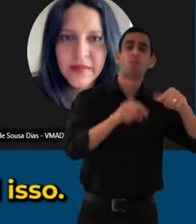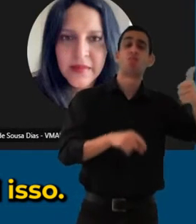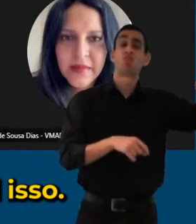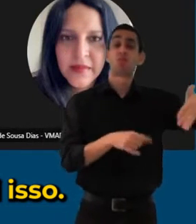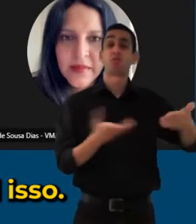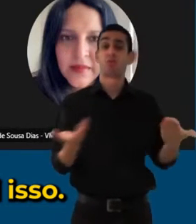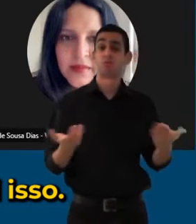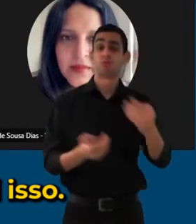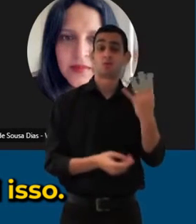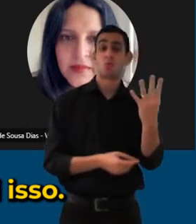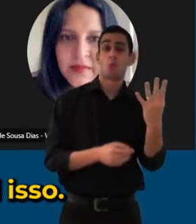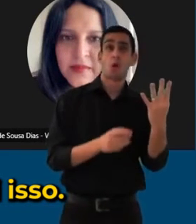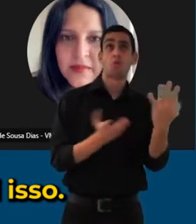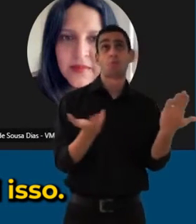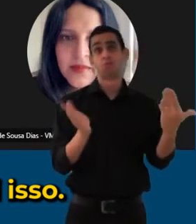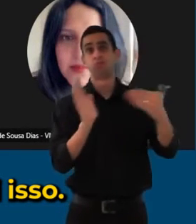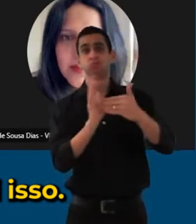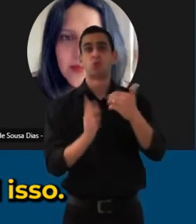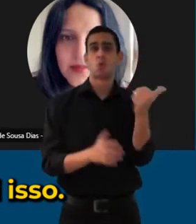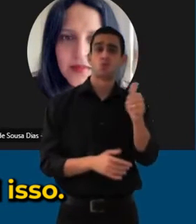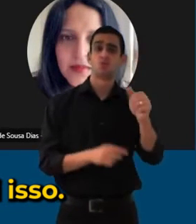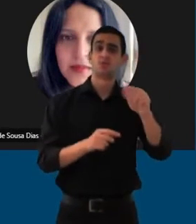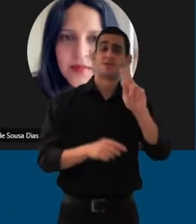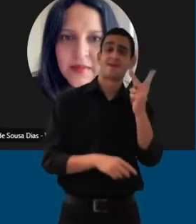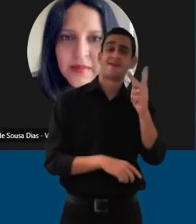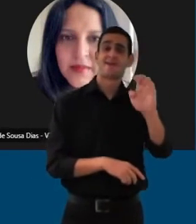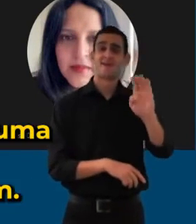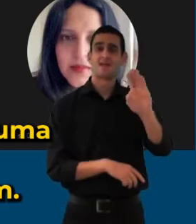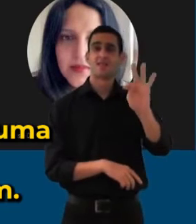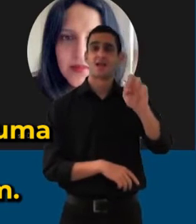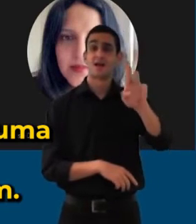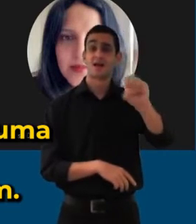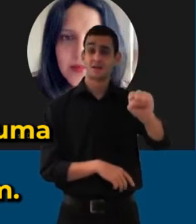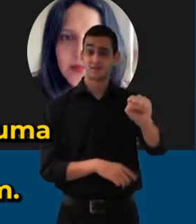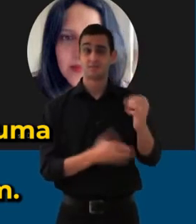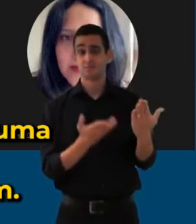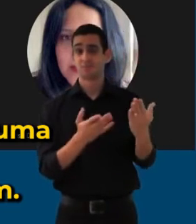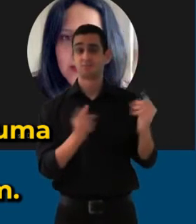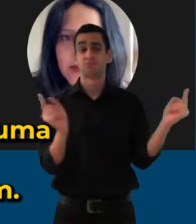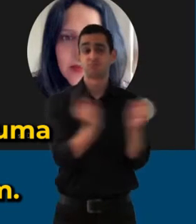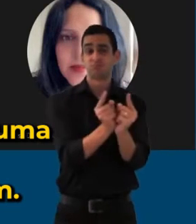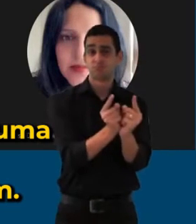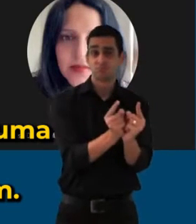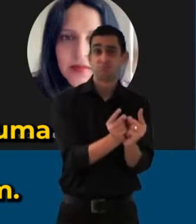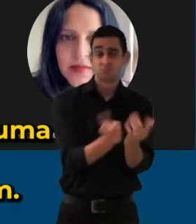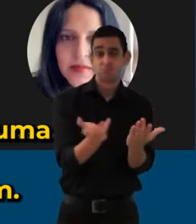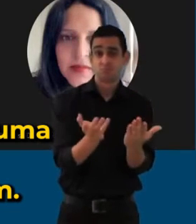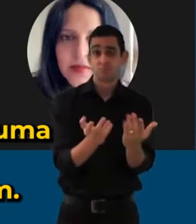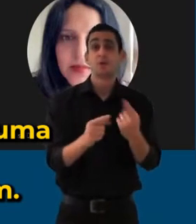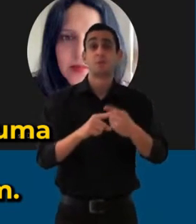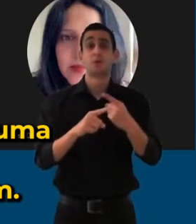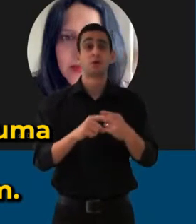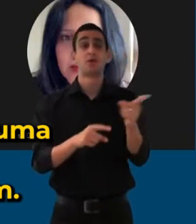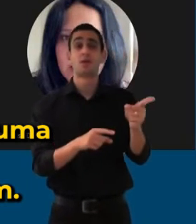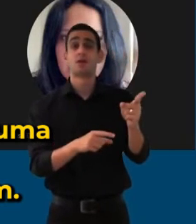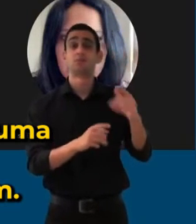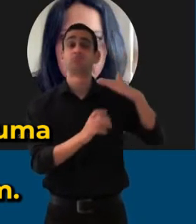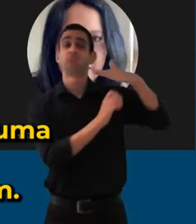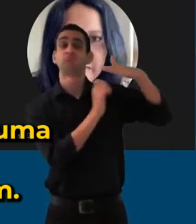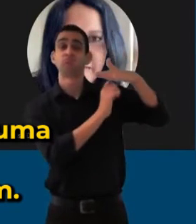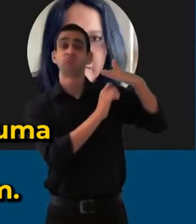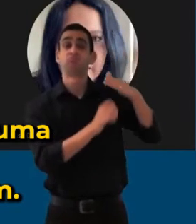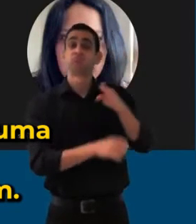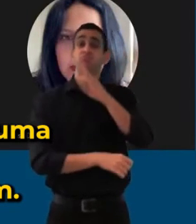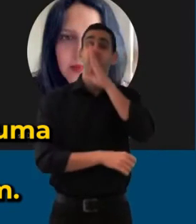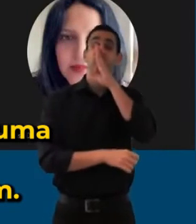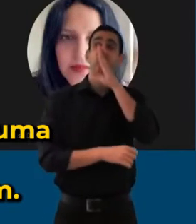está falando, e o motivo da ação foi isso, a Votorantim só se mexe depois que tem uma infração, depois que há o poder